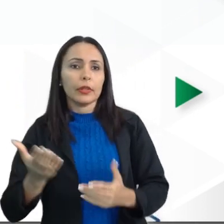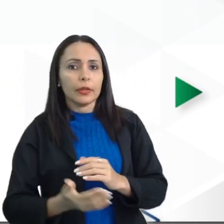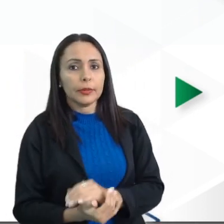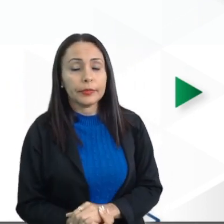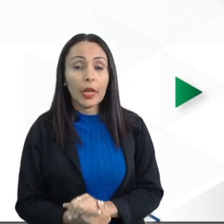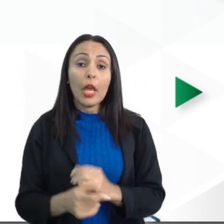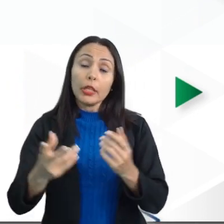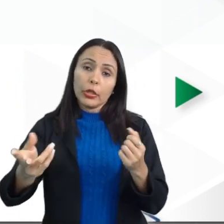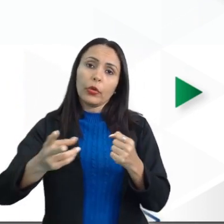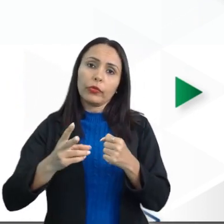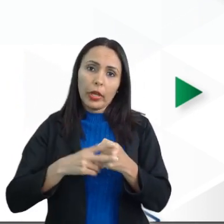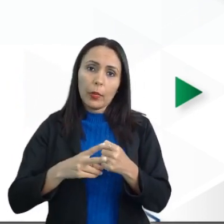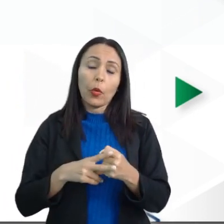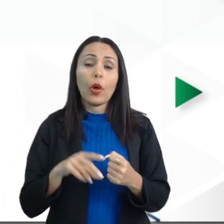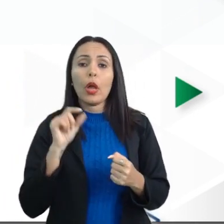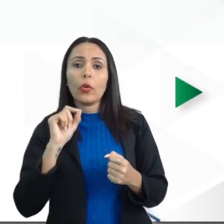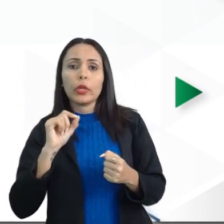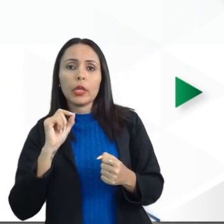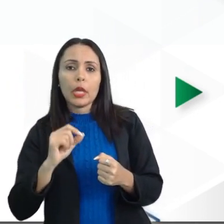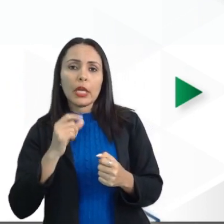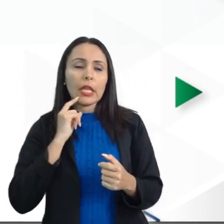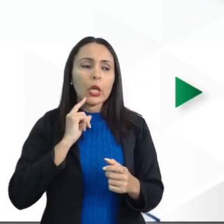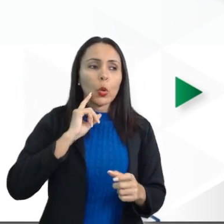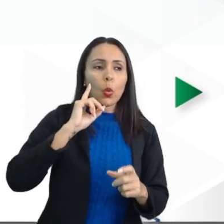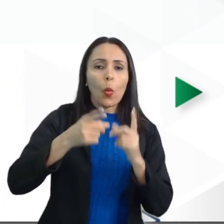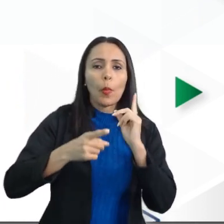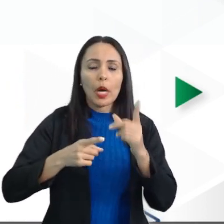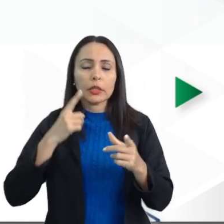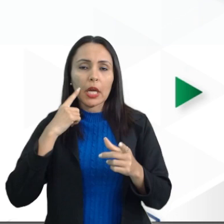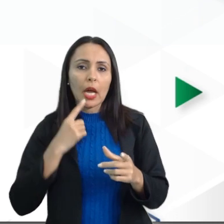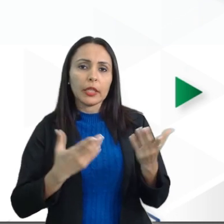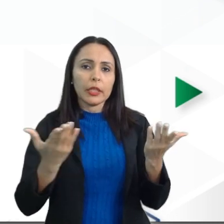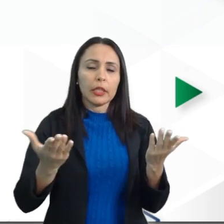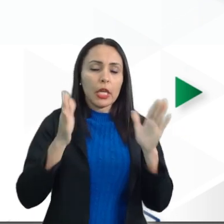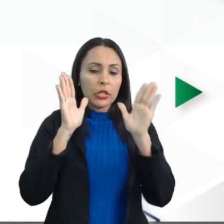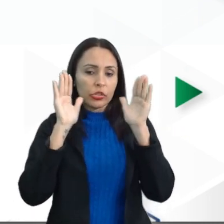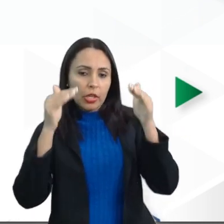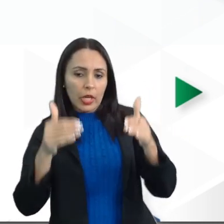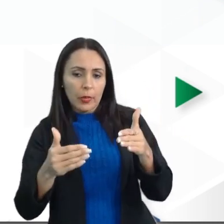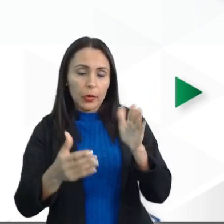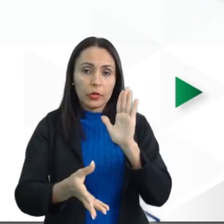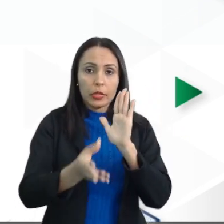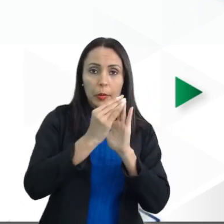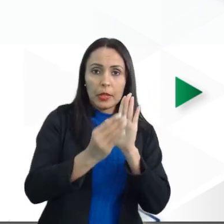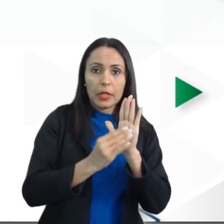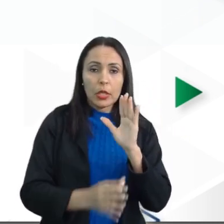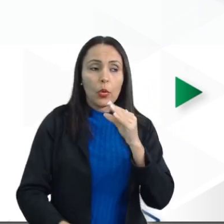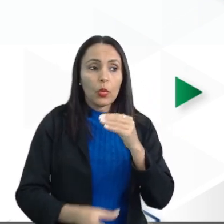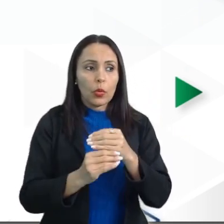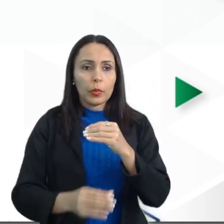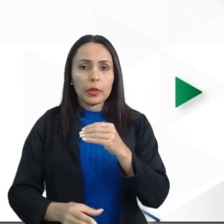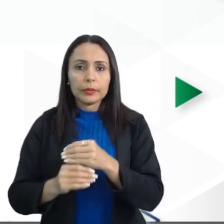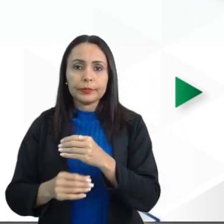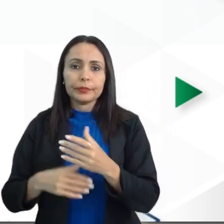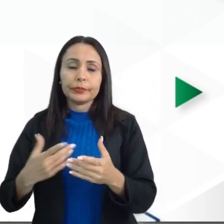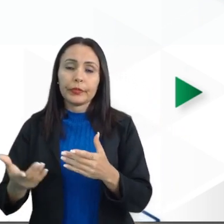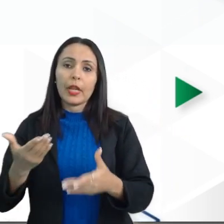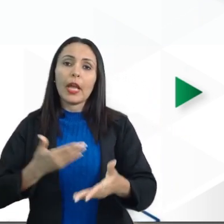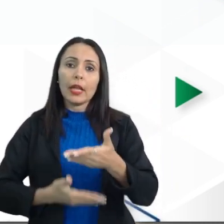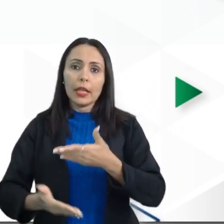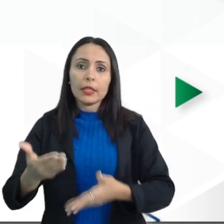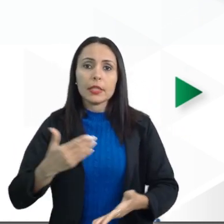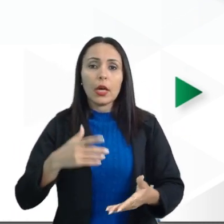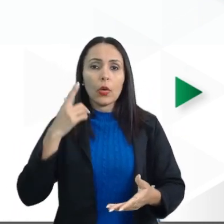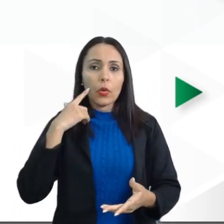o verbo é aquele que comanda, que rege, estabelece com o seu complemento. Então, ela é a relação